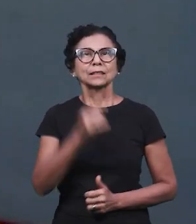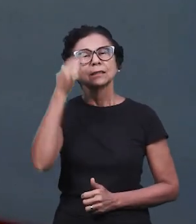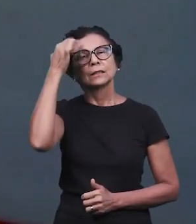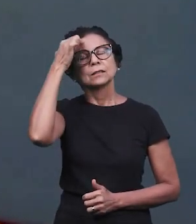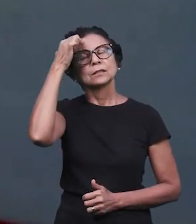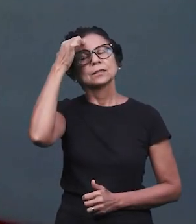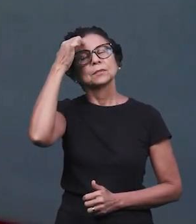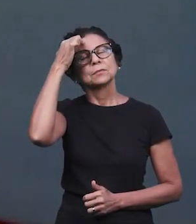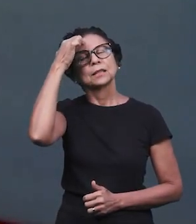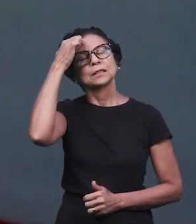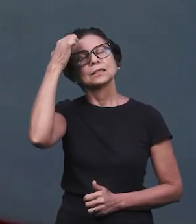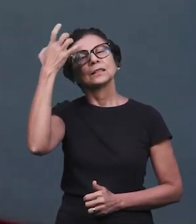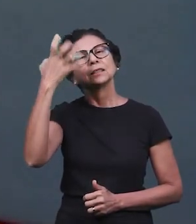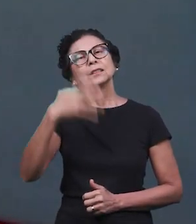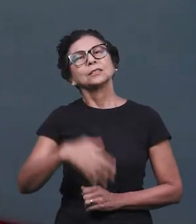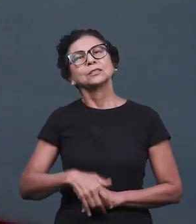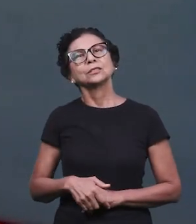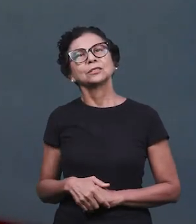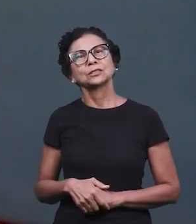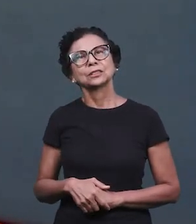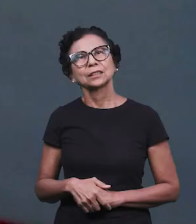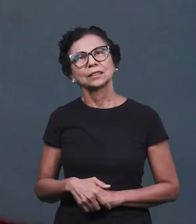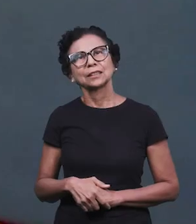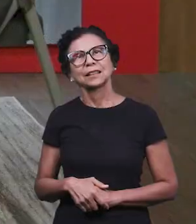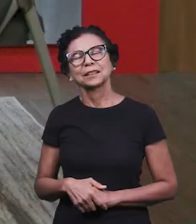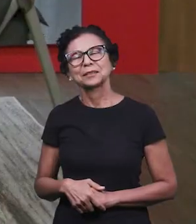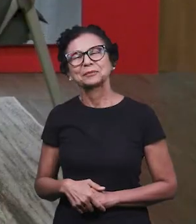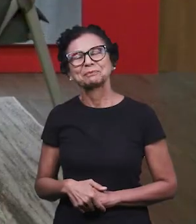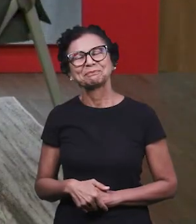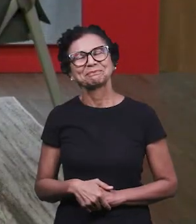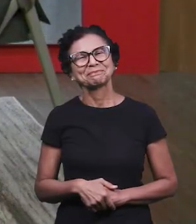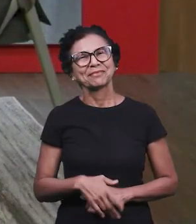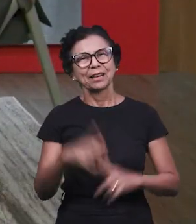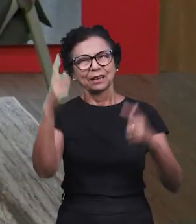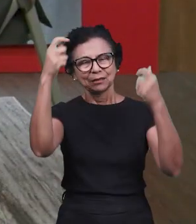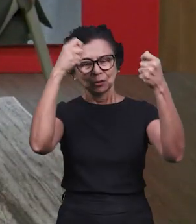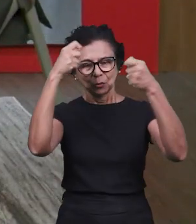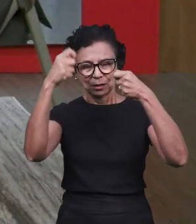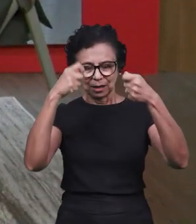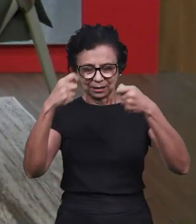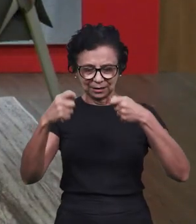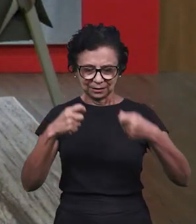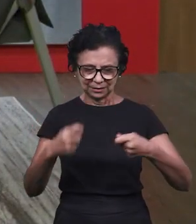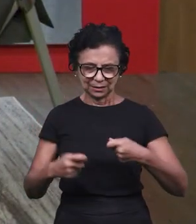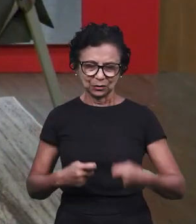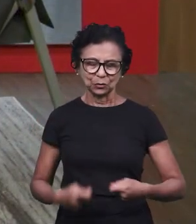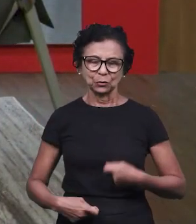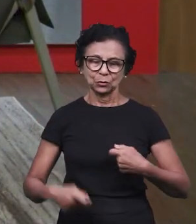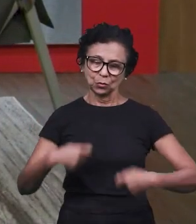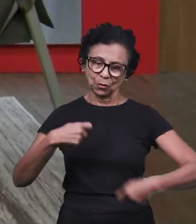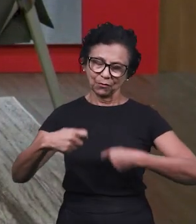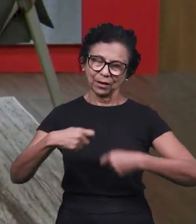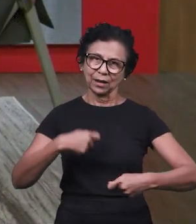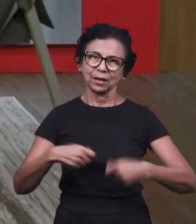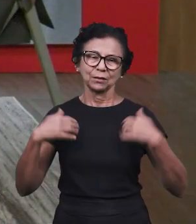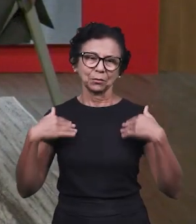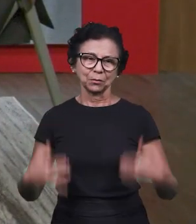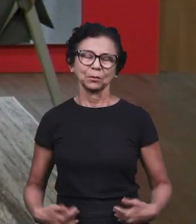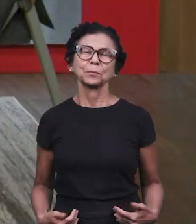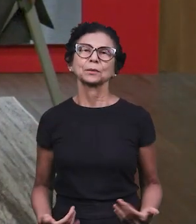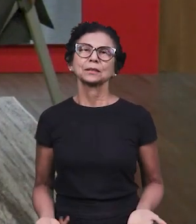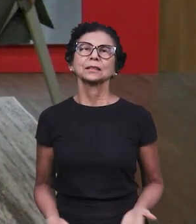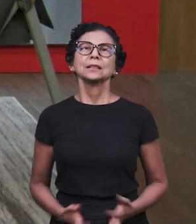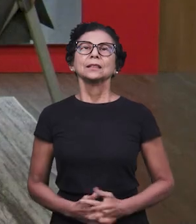nosso. É a nossa ponto-chave, assim né, da nossa como o Senhor é a mente da igreja, a nossa mente governa a gente. Exatamente.